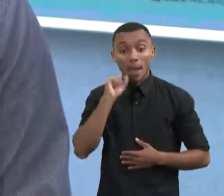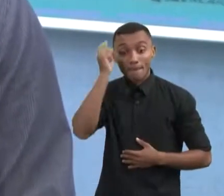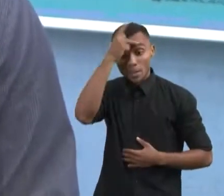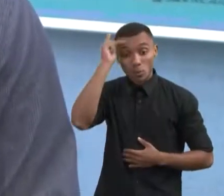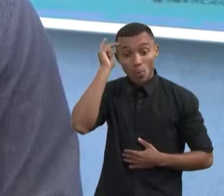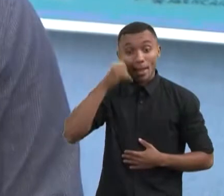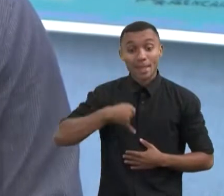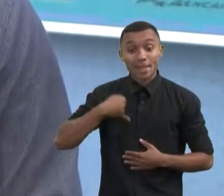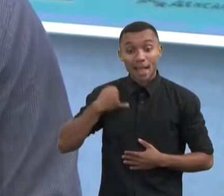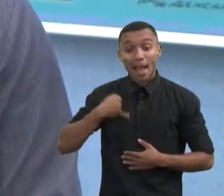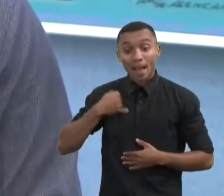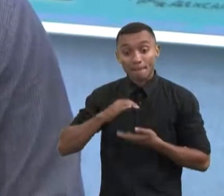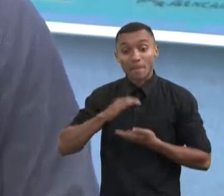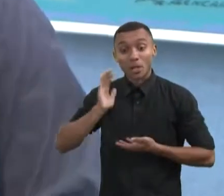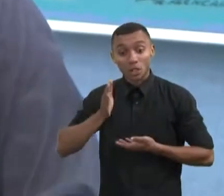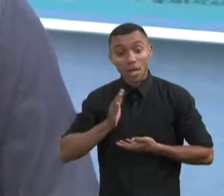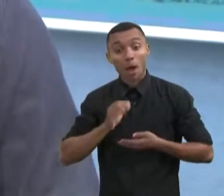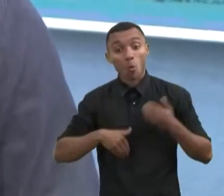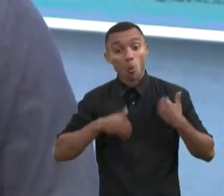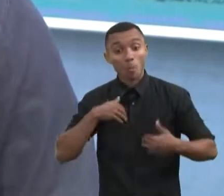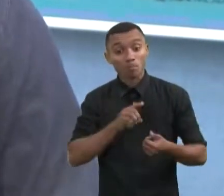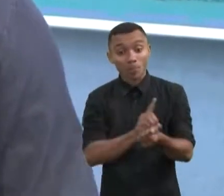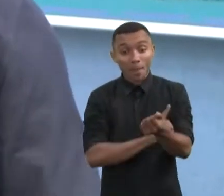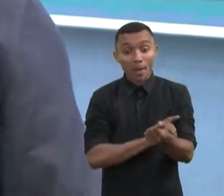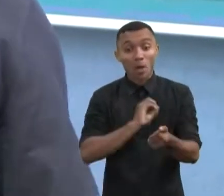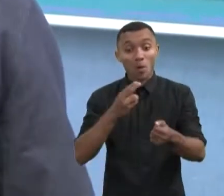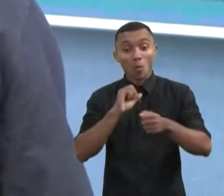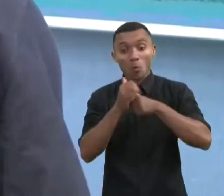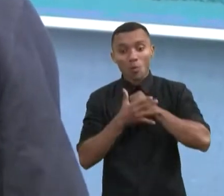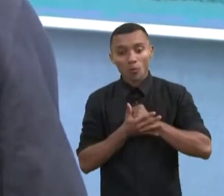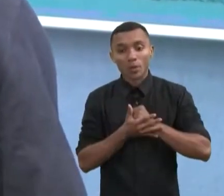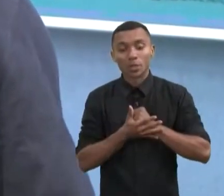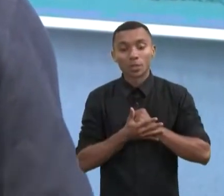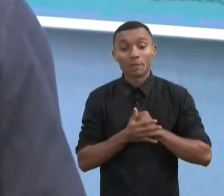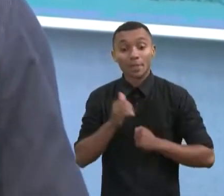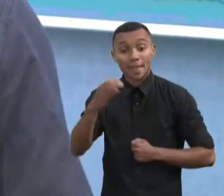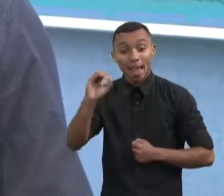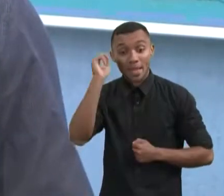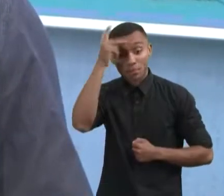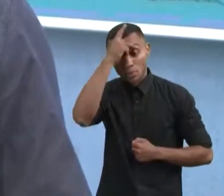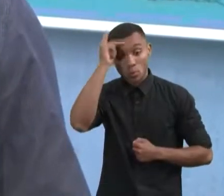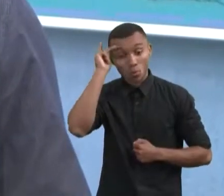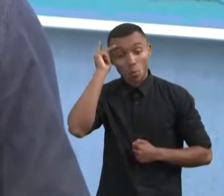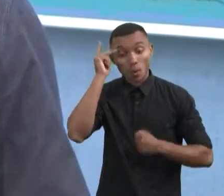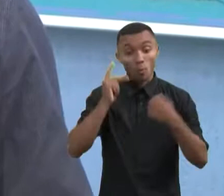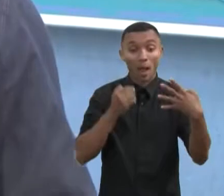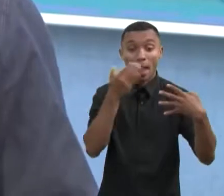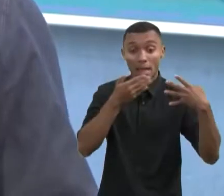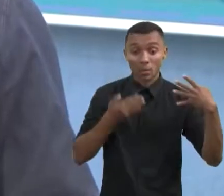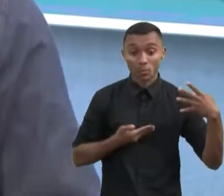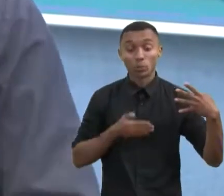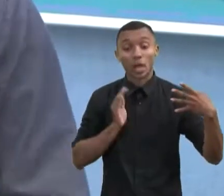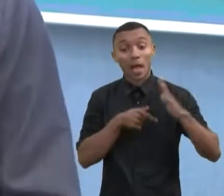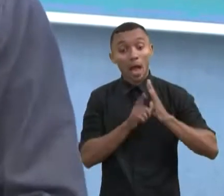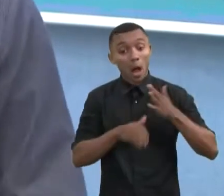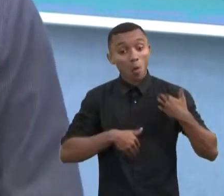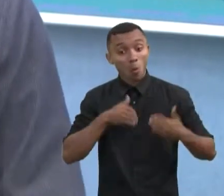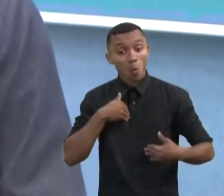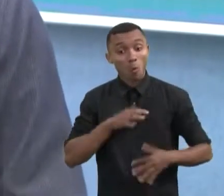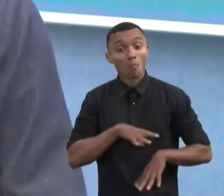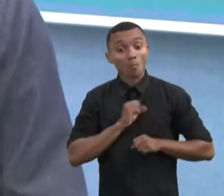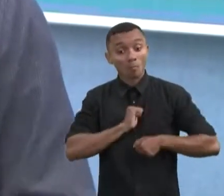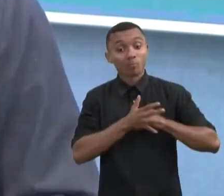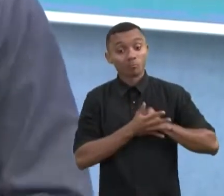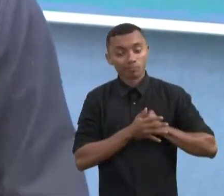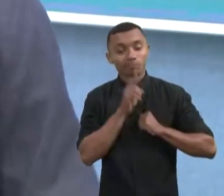com COVID-19 e diabetes, o que implica dizer que 4 a cada 10 pacientes com COVID